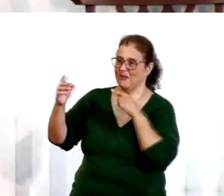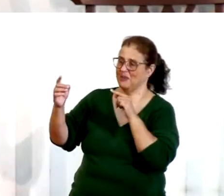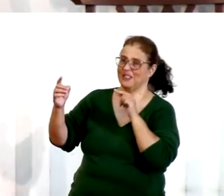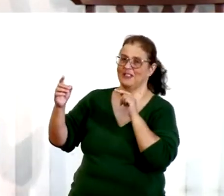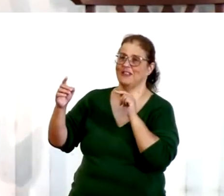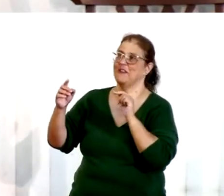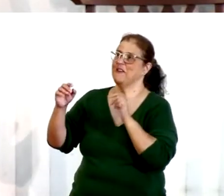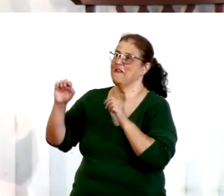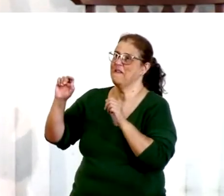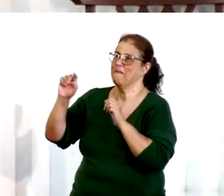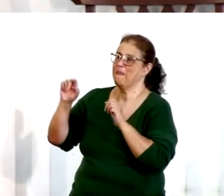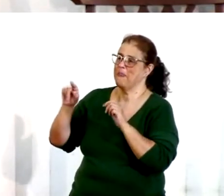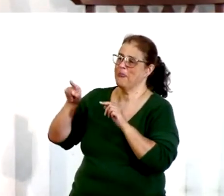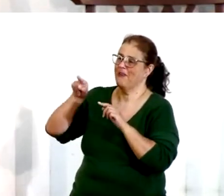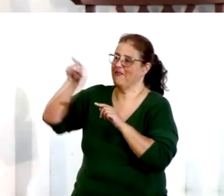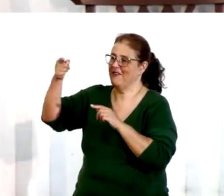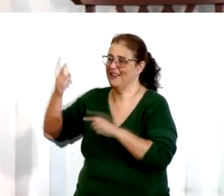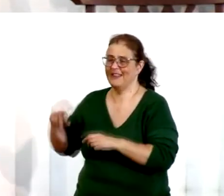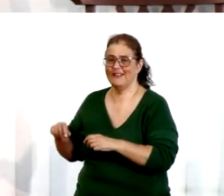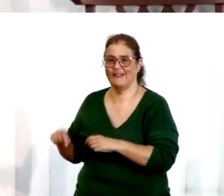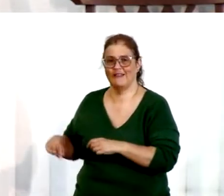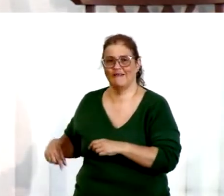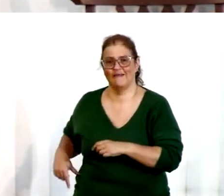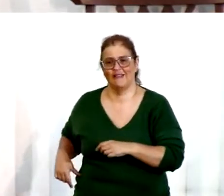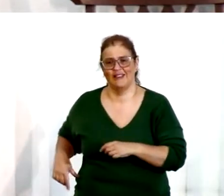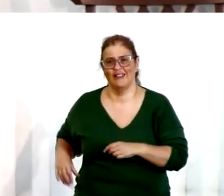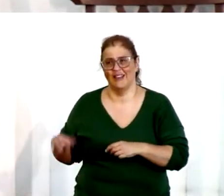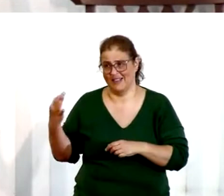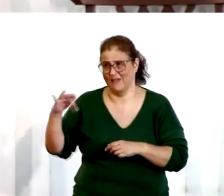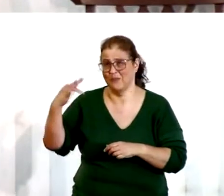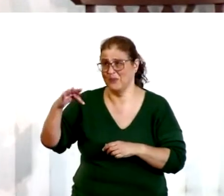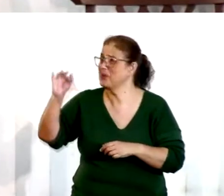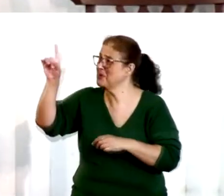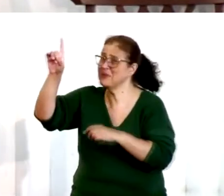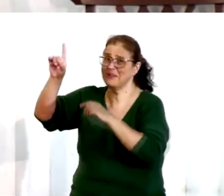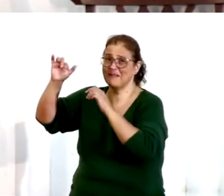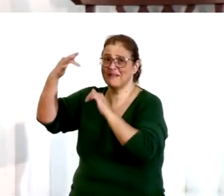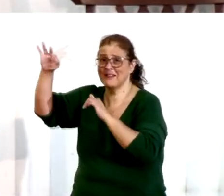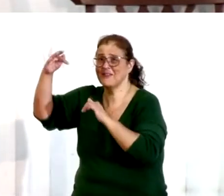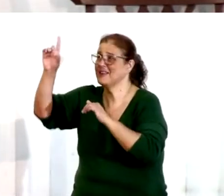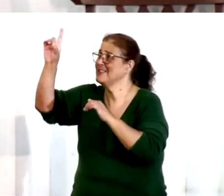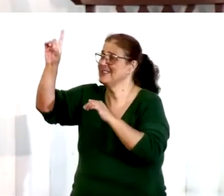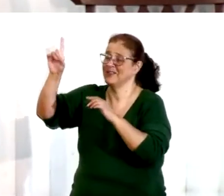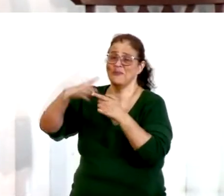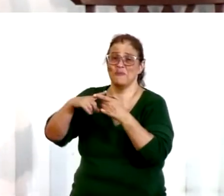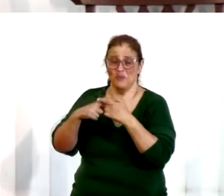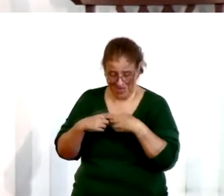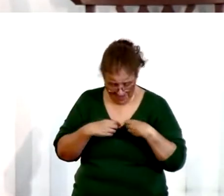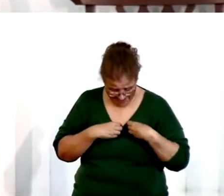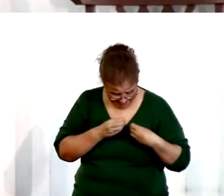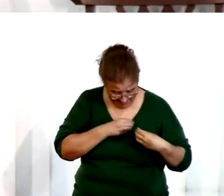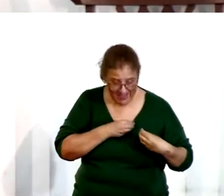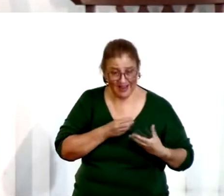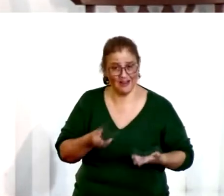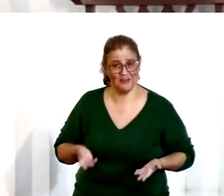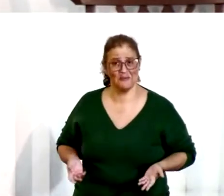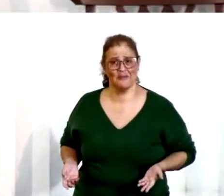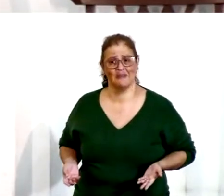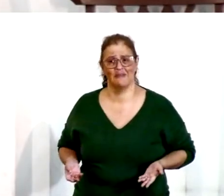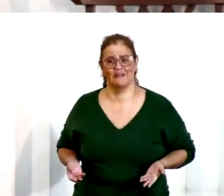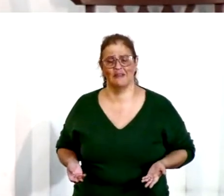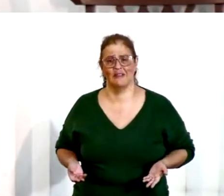Deus. Não importa se nós pedimos perdão com sinceridade, se o nosso hábito é maior do que a nossa